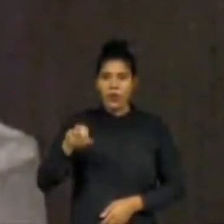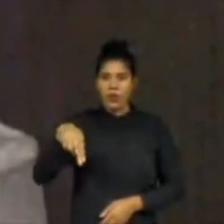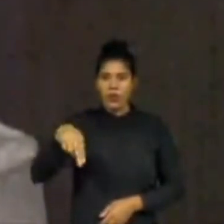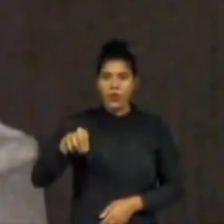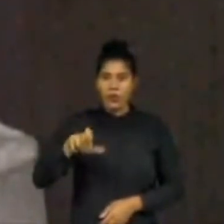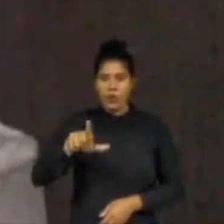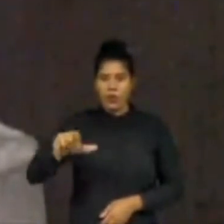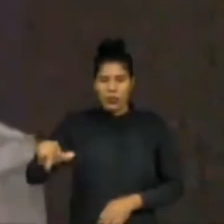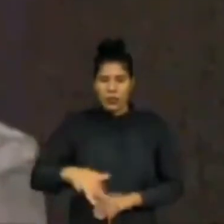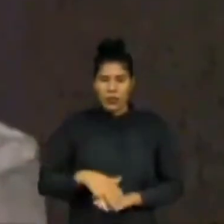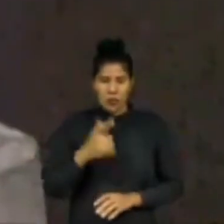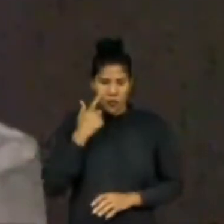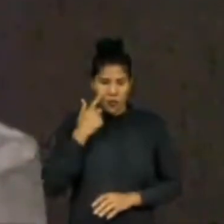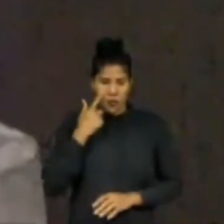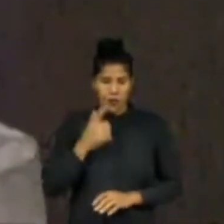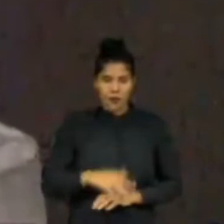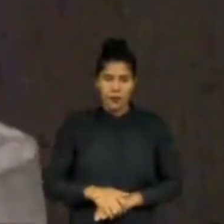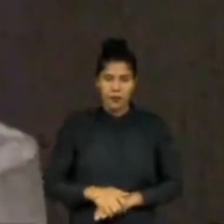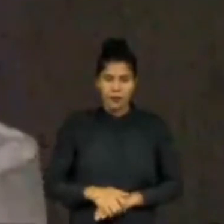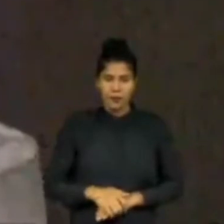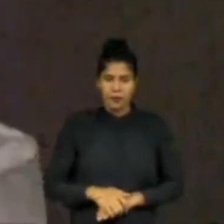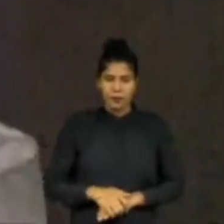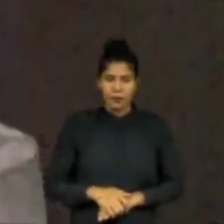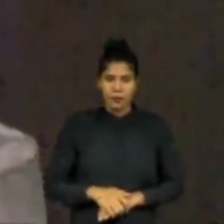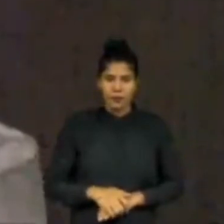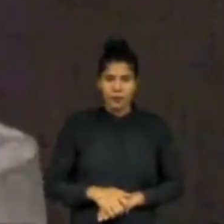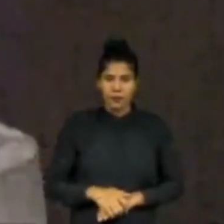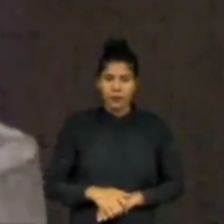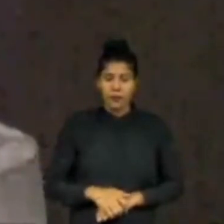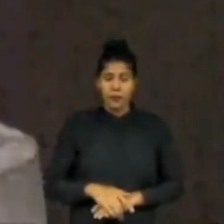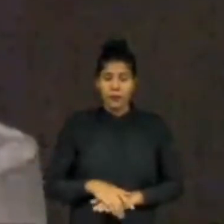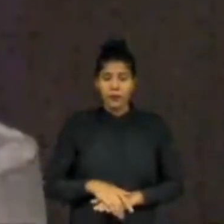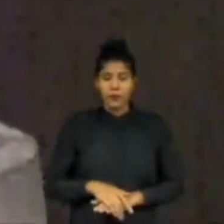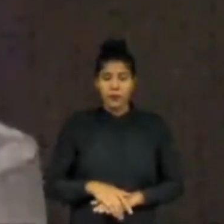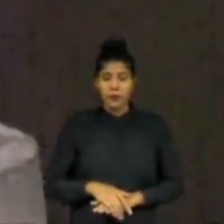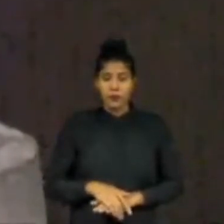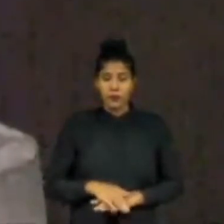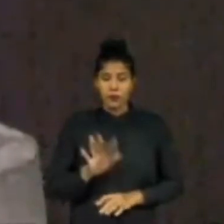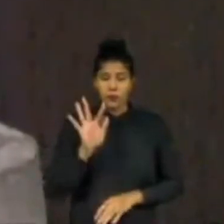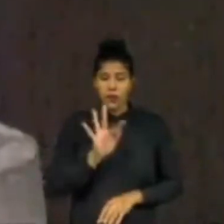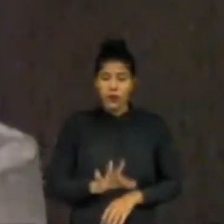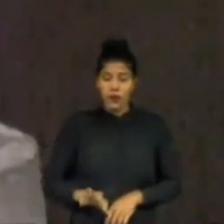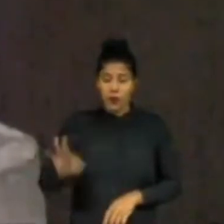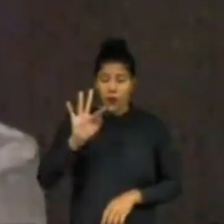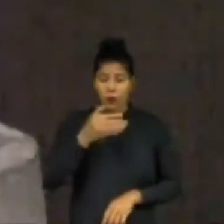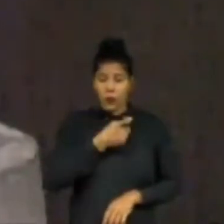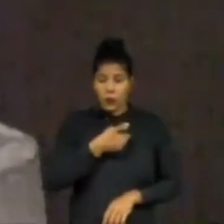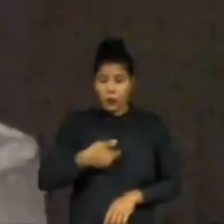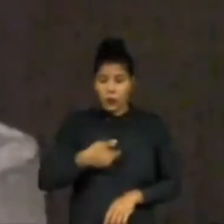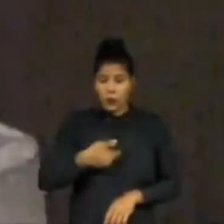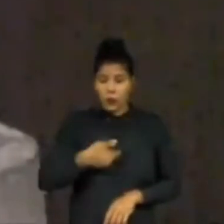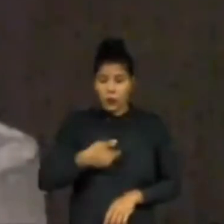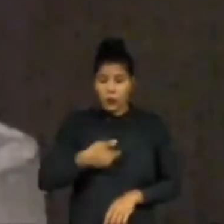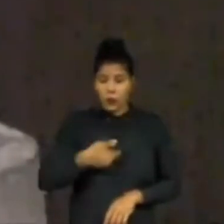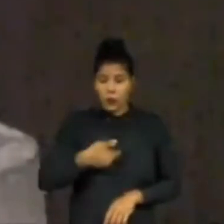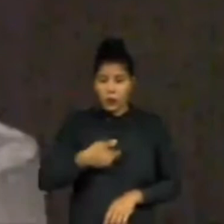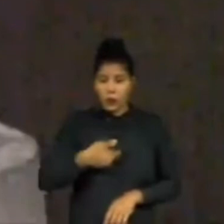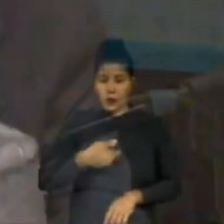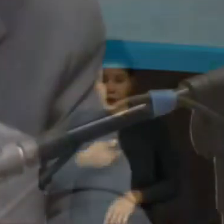isso, o comando passa a ser as instituições públicas de ensino superior devem cobrar.